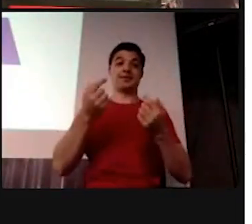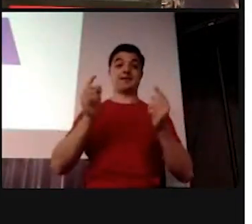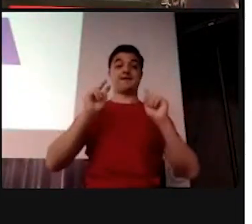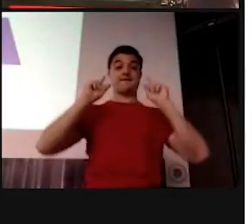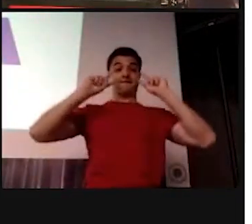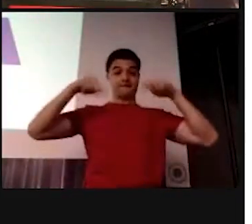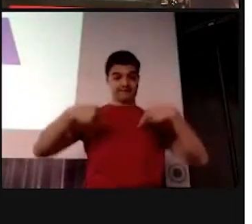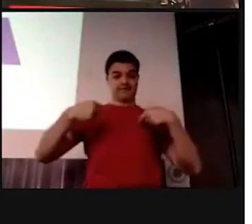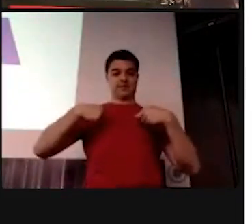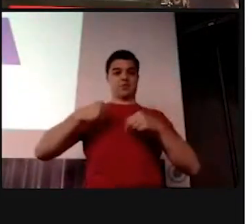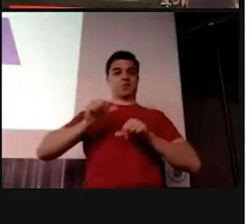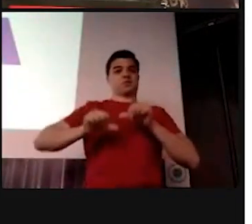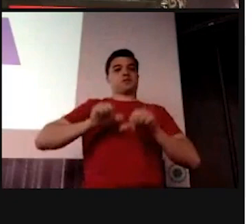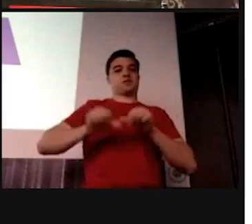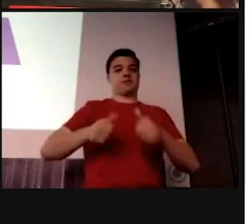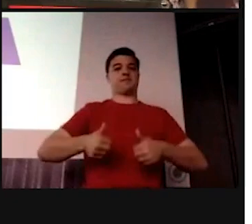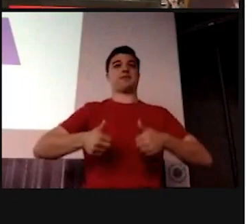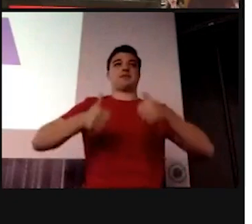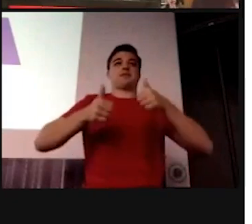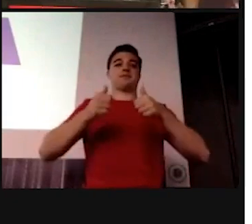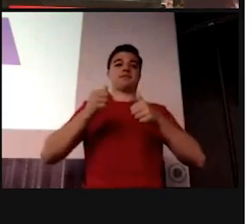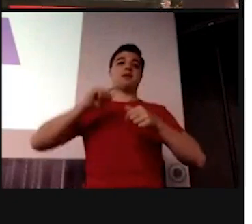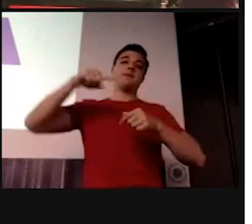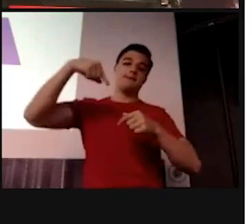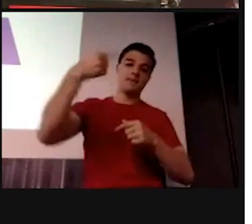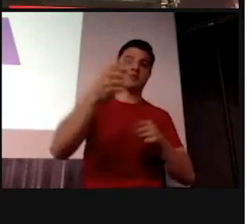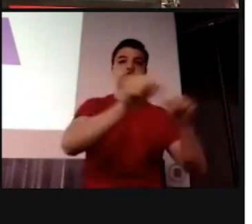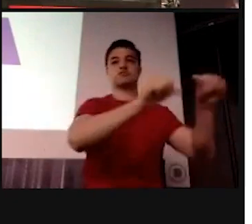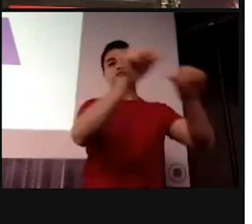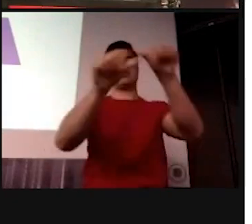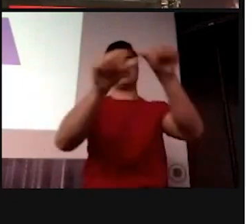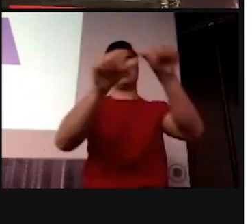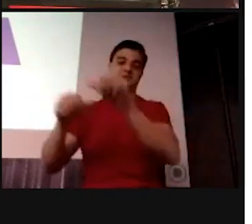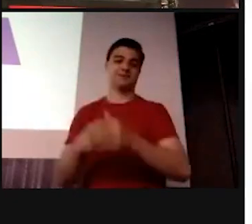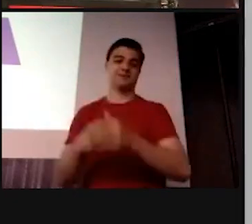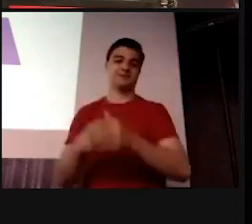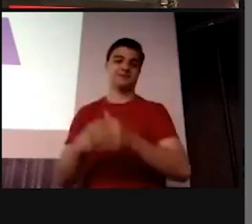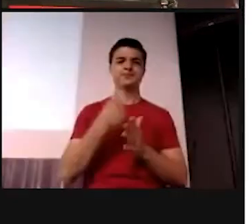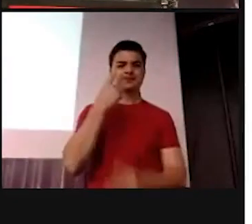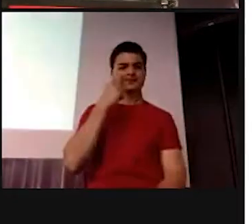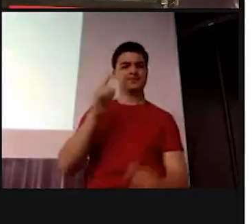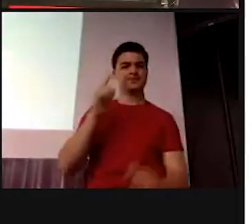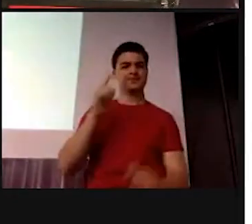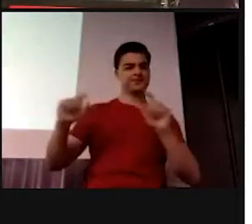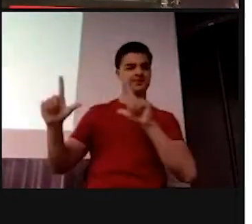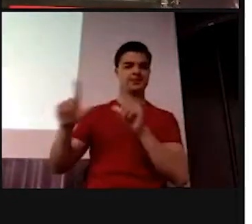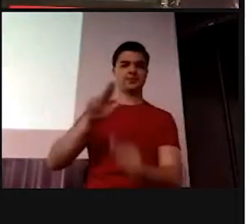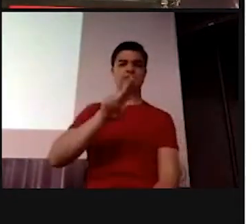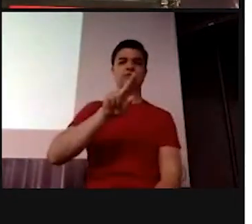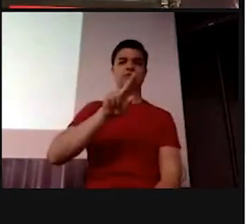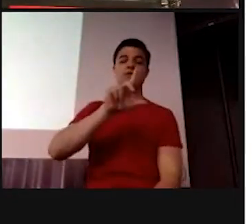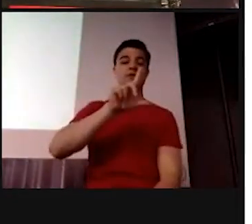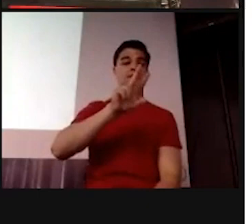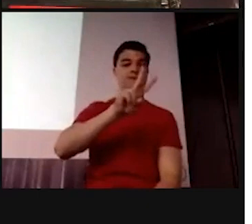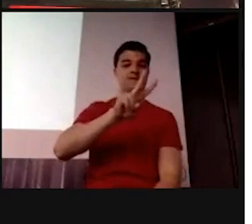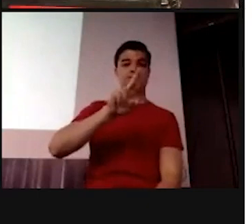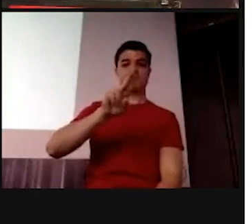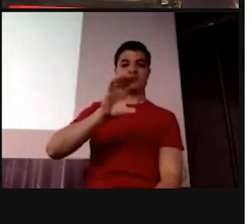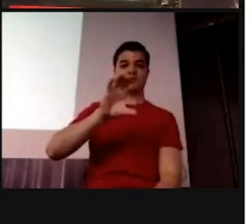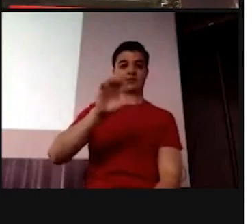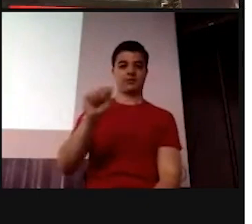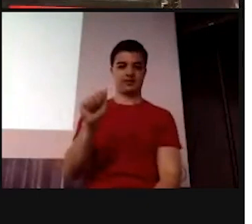muito potencializadas por esse mundo VUCA, que a gente já ouviu falar várias vezes, né? Volátil, incerto,